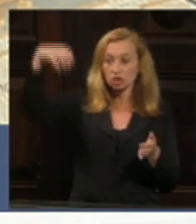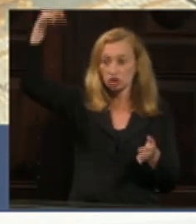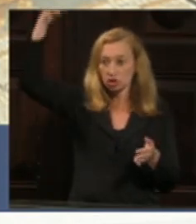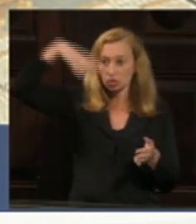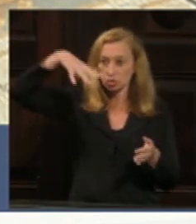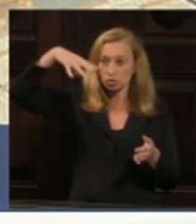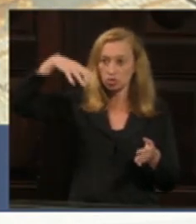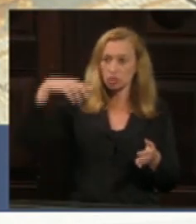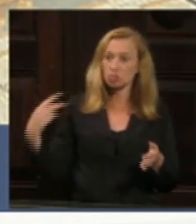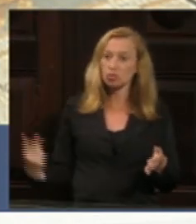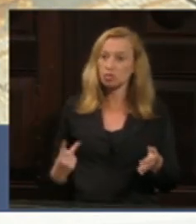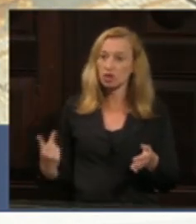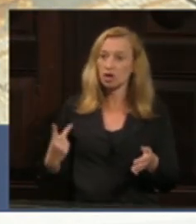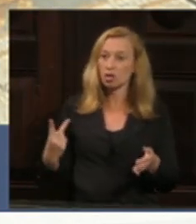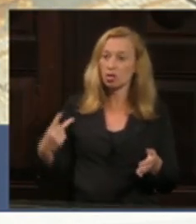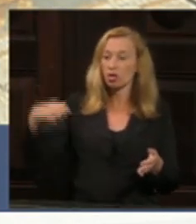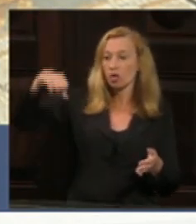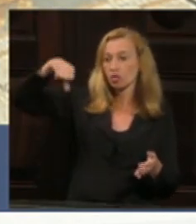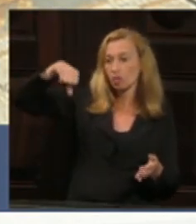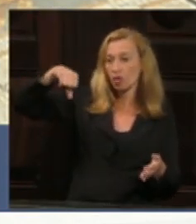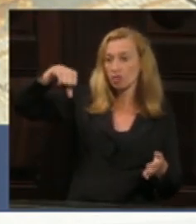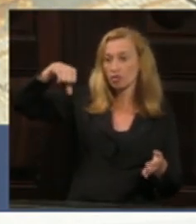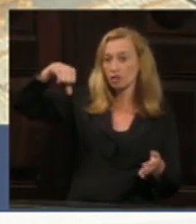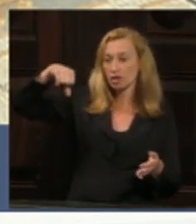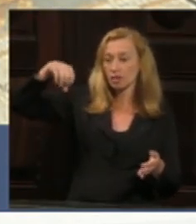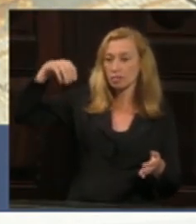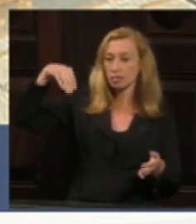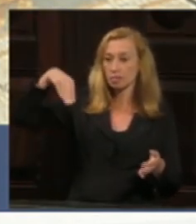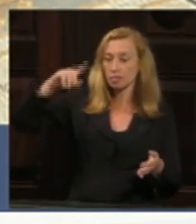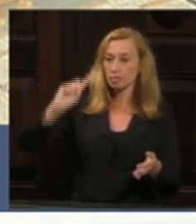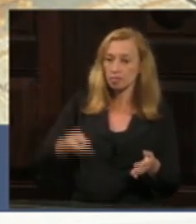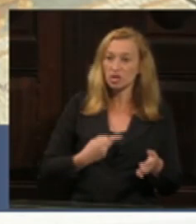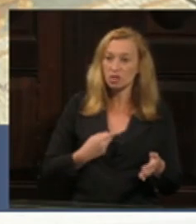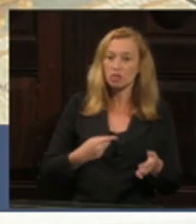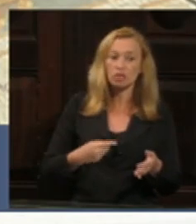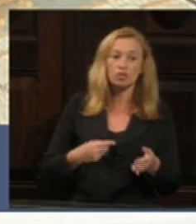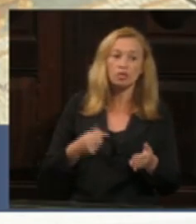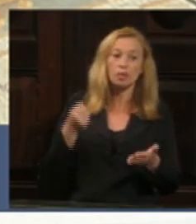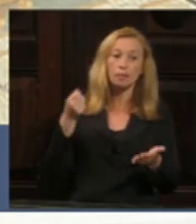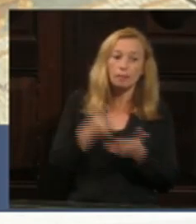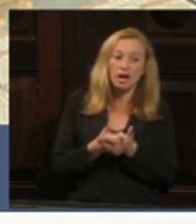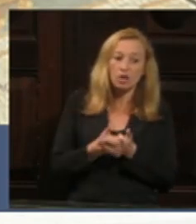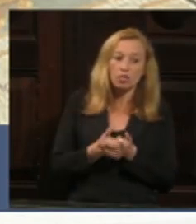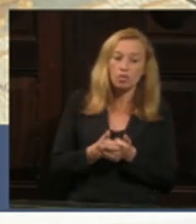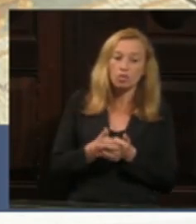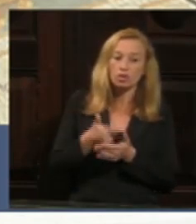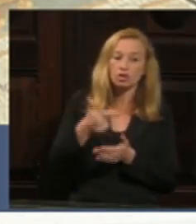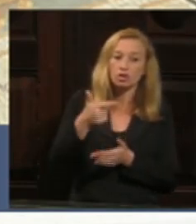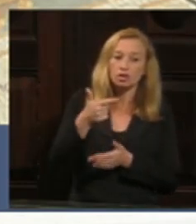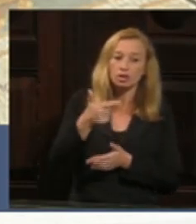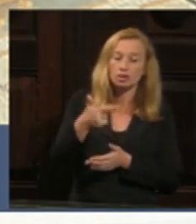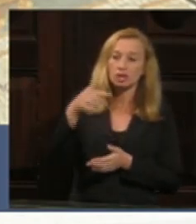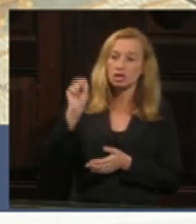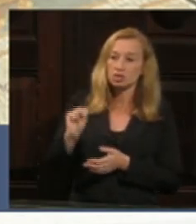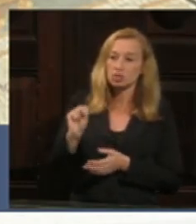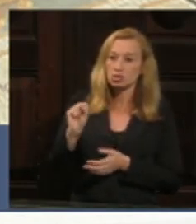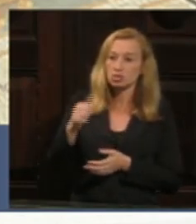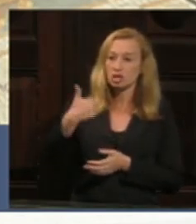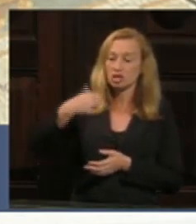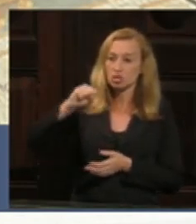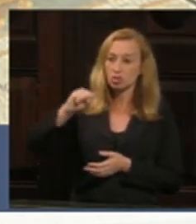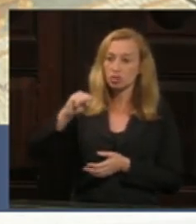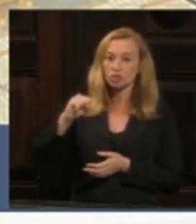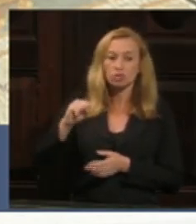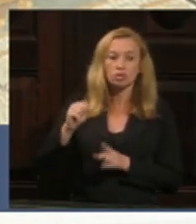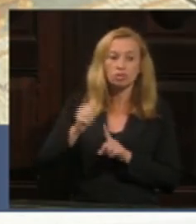9.800. Foi pago no dia 18 de janeiro desse ano. Até hoje não me deram previsão